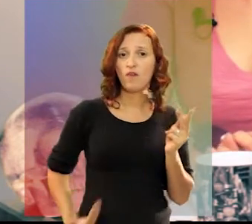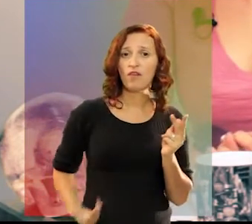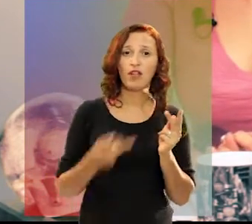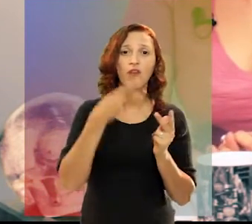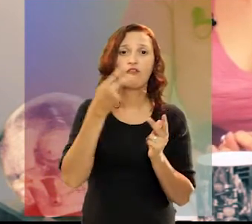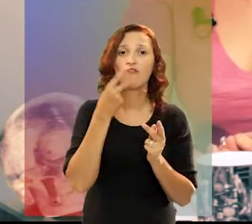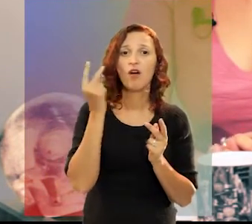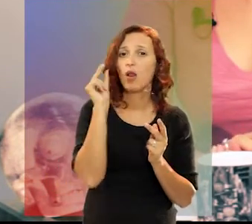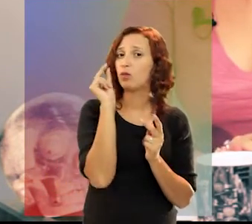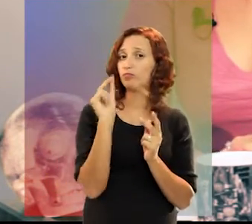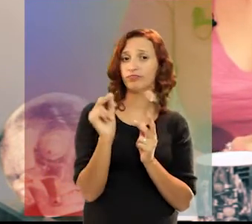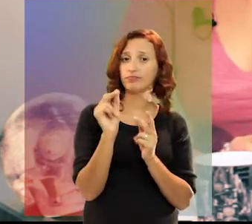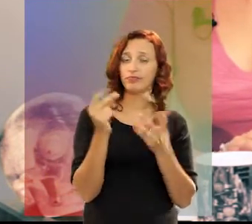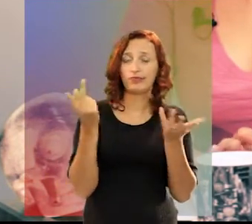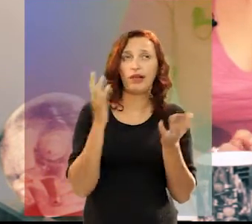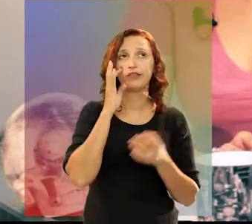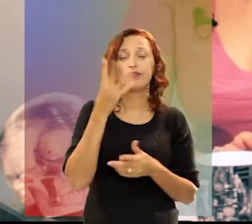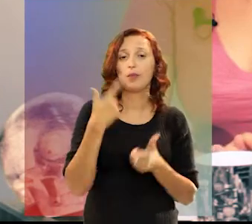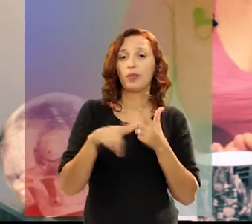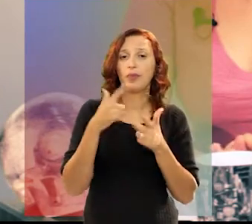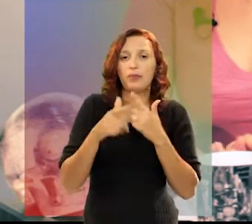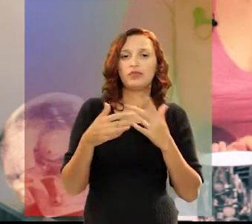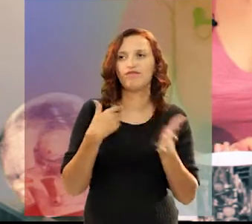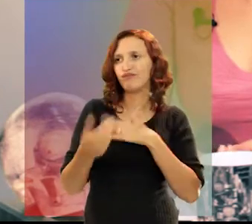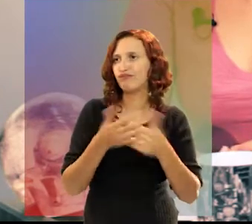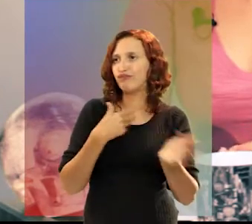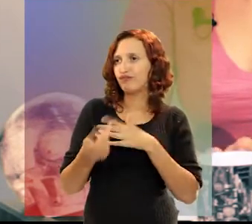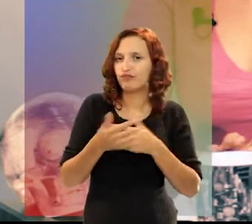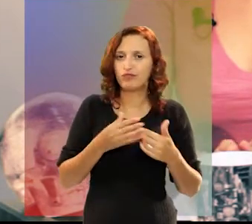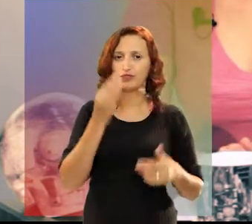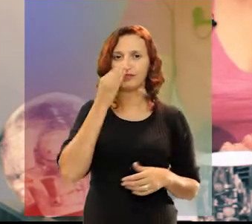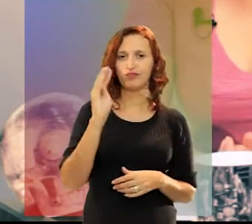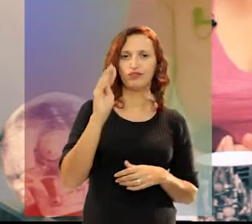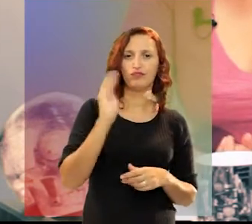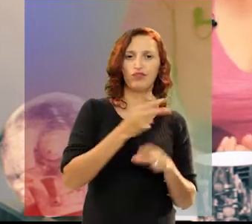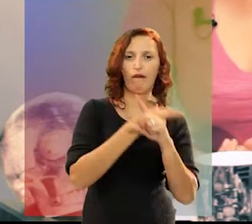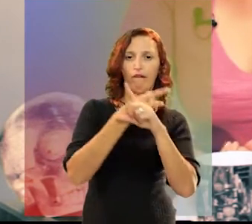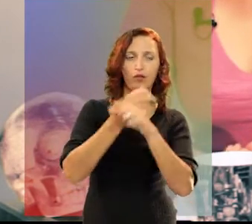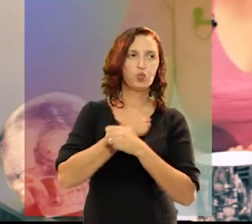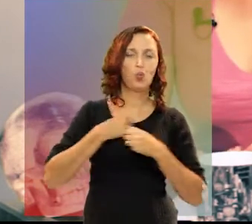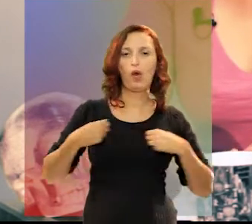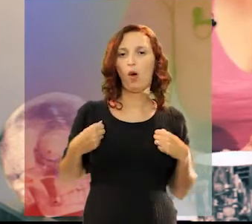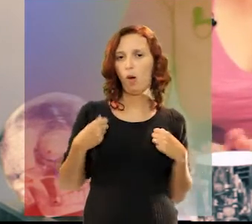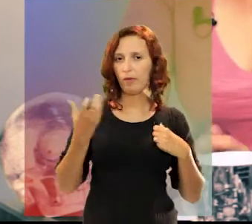governo manda o Super-Homem pra resolver o problema, mas mesmo assim também não tá nem aí pro Super-Homem, ela tá